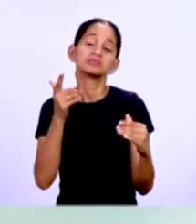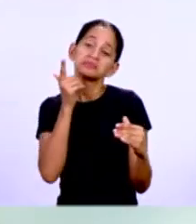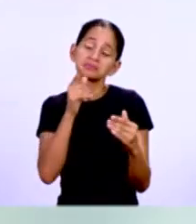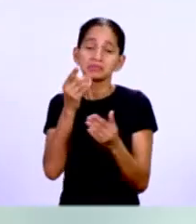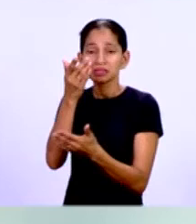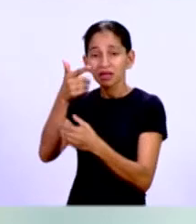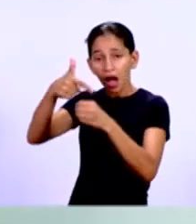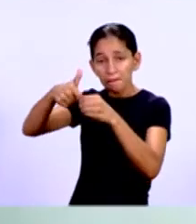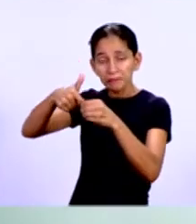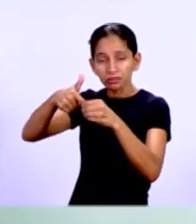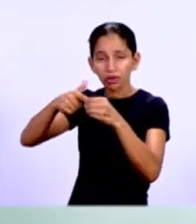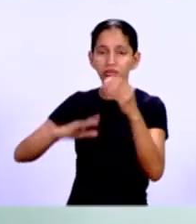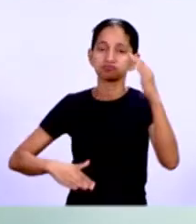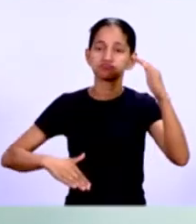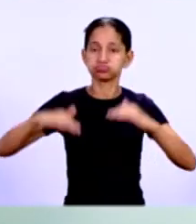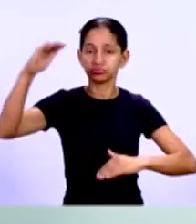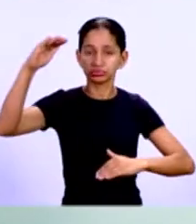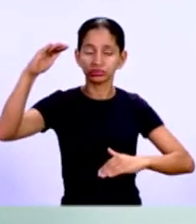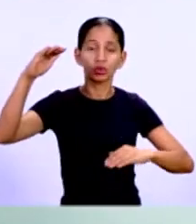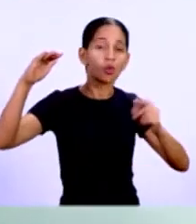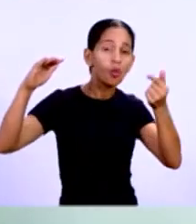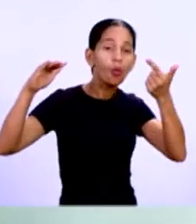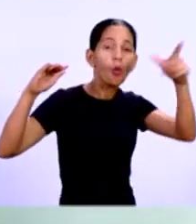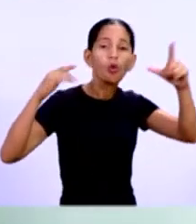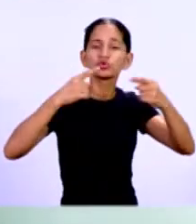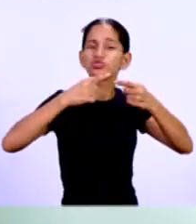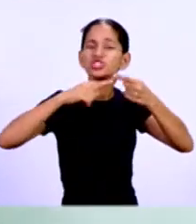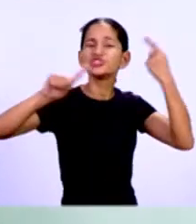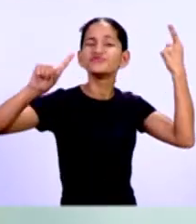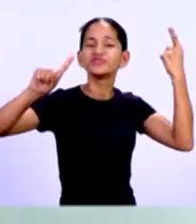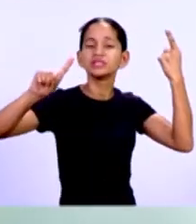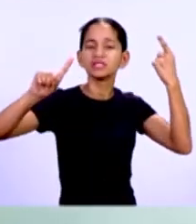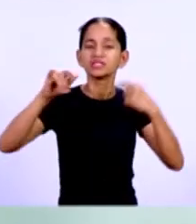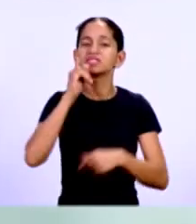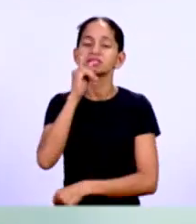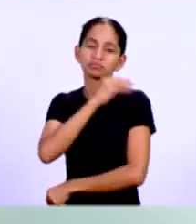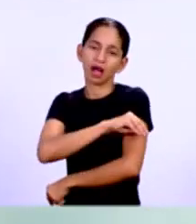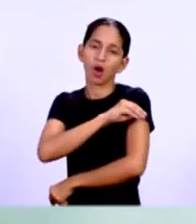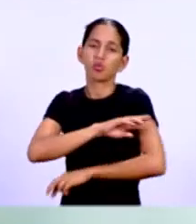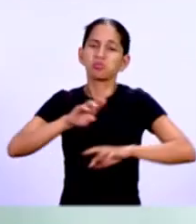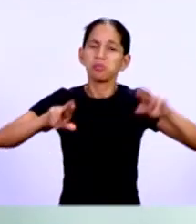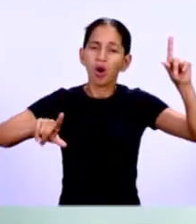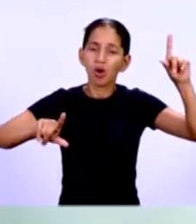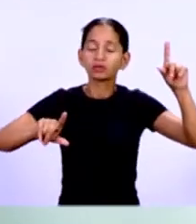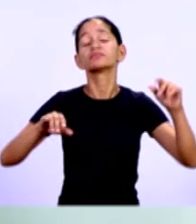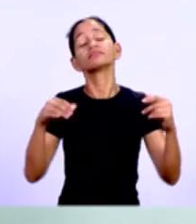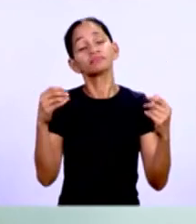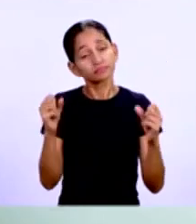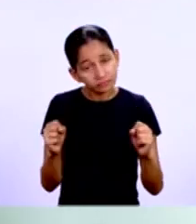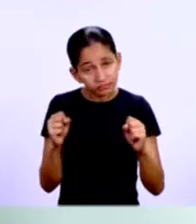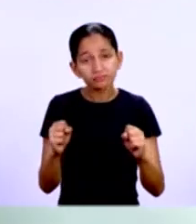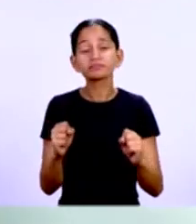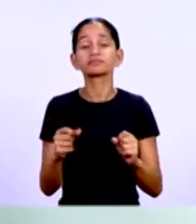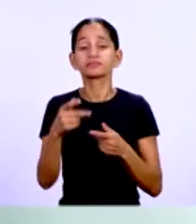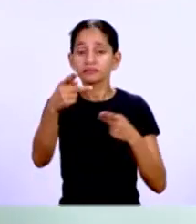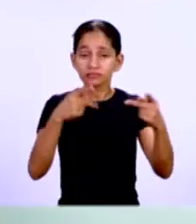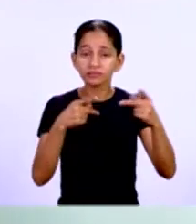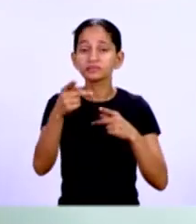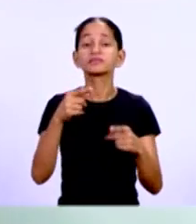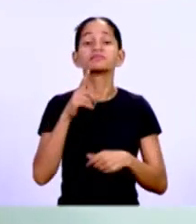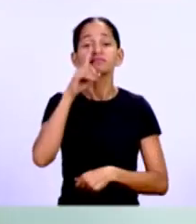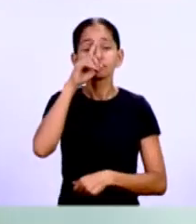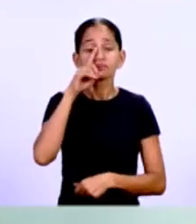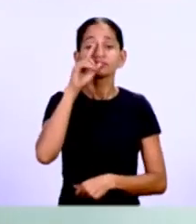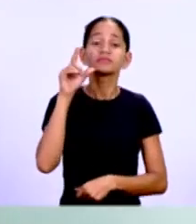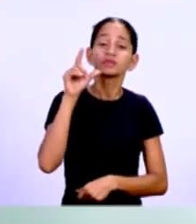quando o petróleo está em alta, o biocombustível está em baixa, tipo o álcool. Esse tipo de composição é um planejamento e é uma forma de mitigação,